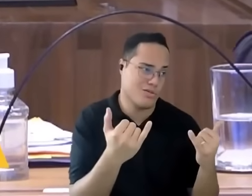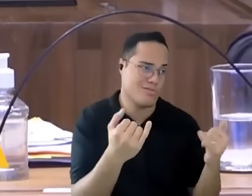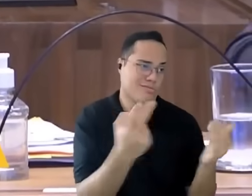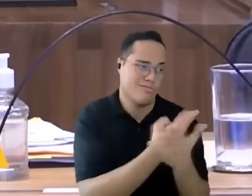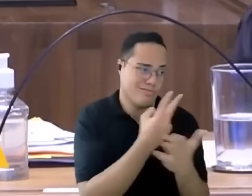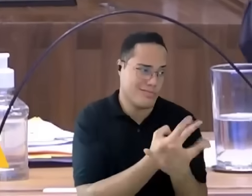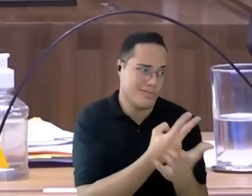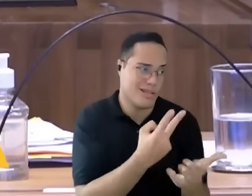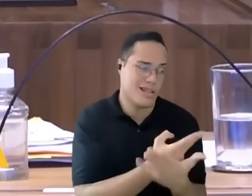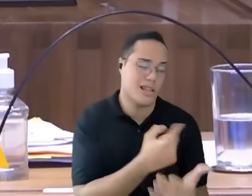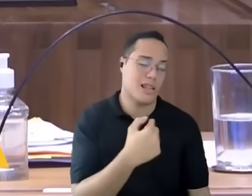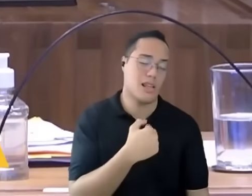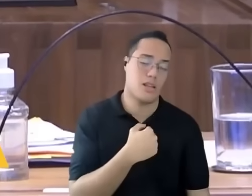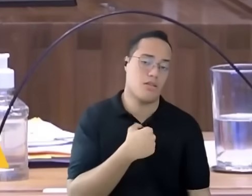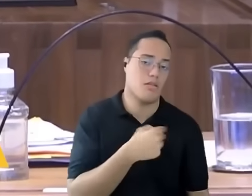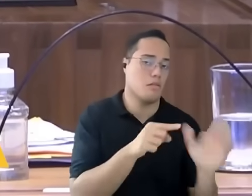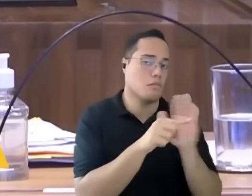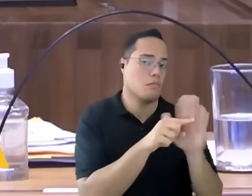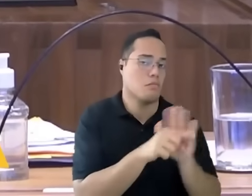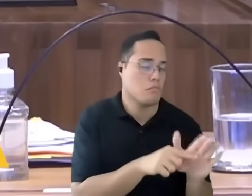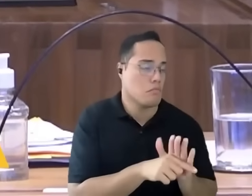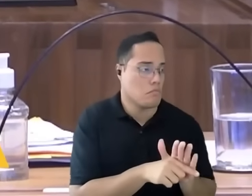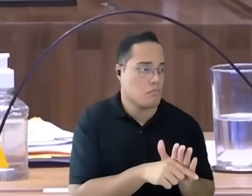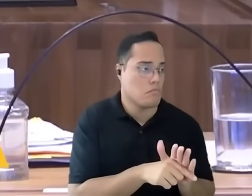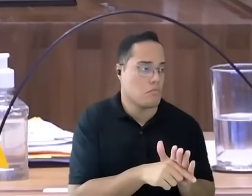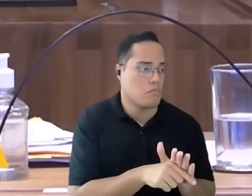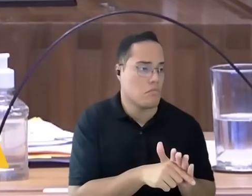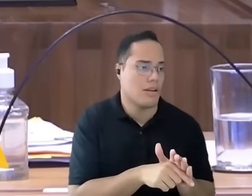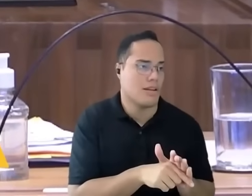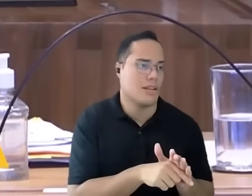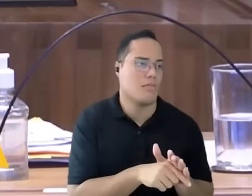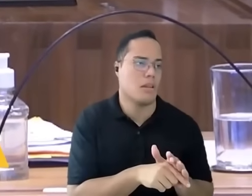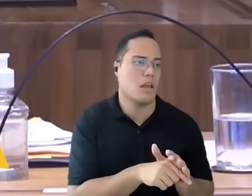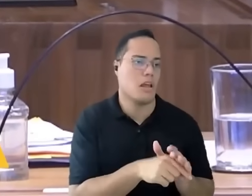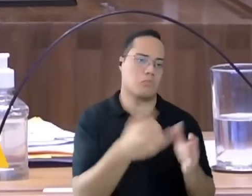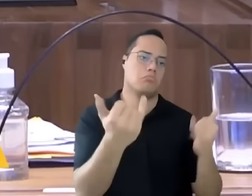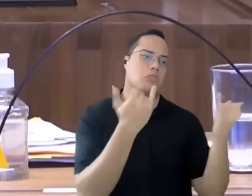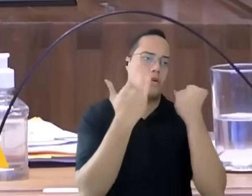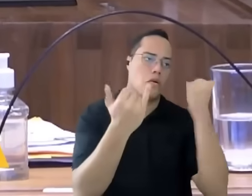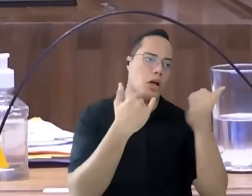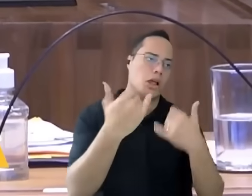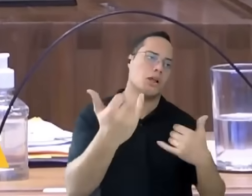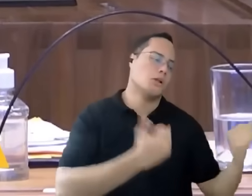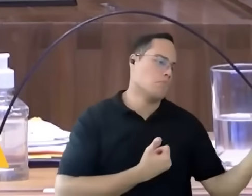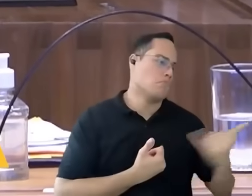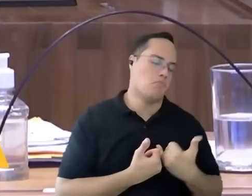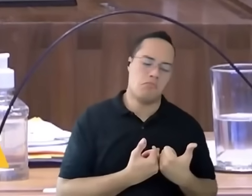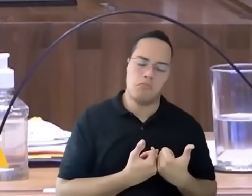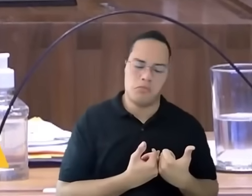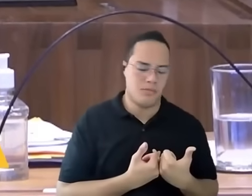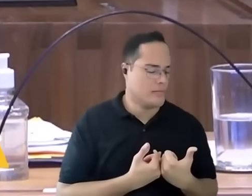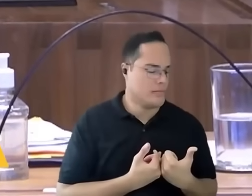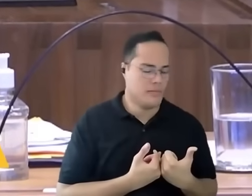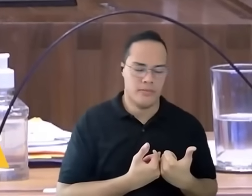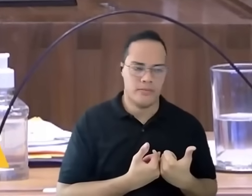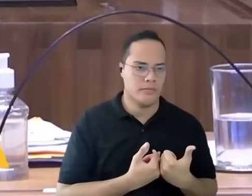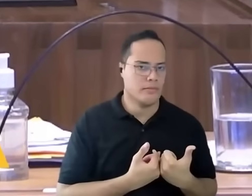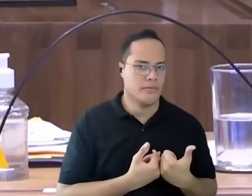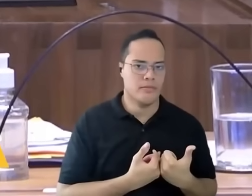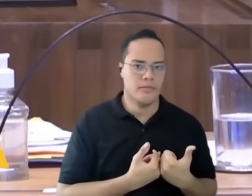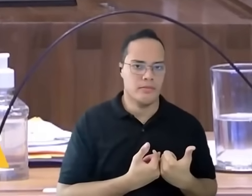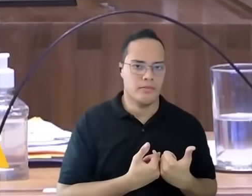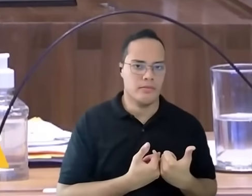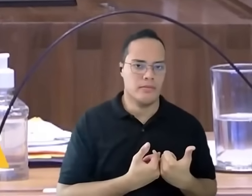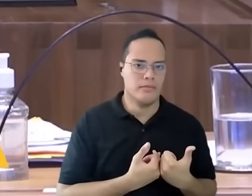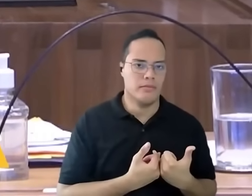o pessoal que deveria ter tido acesso a esses alertas de informação que chegaram diretamente ao